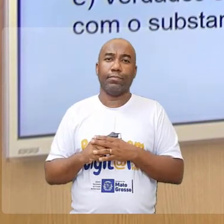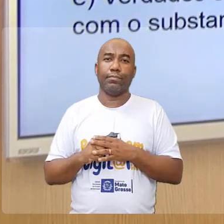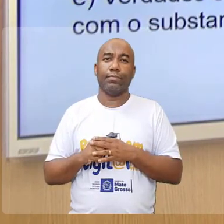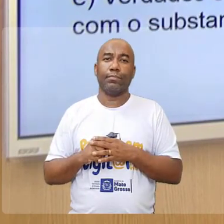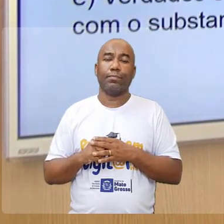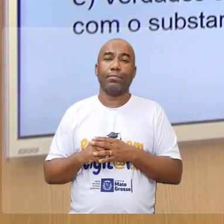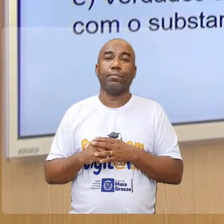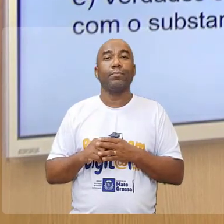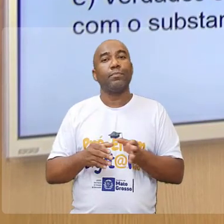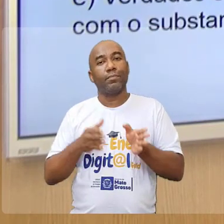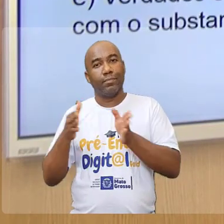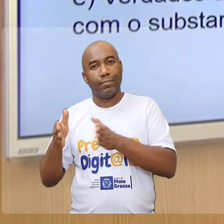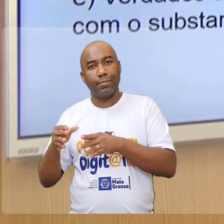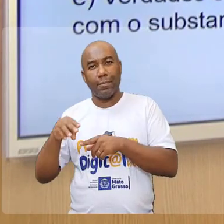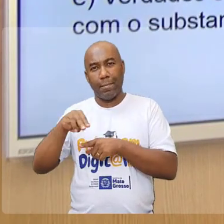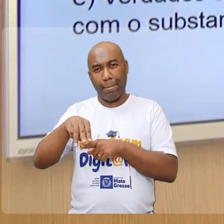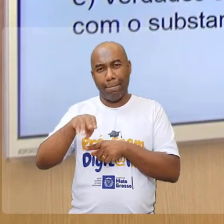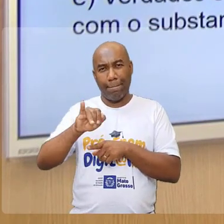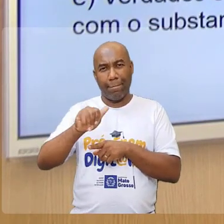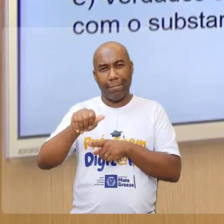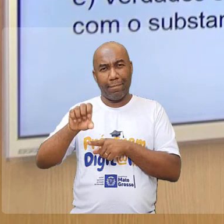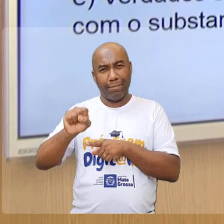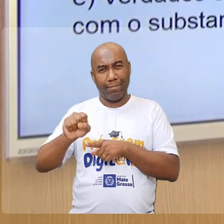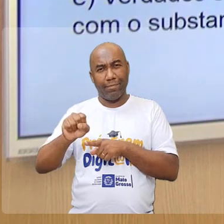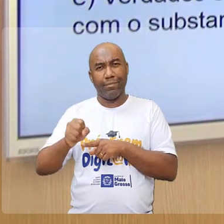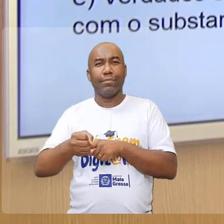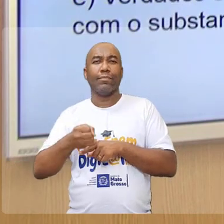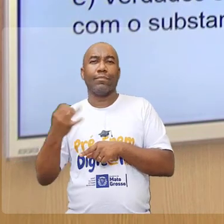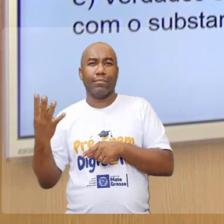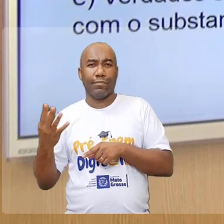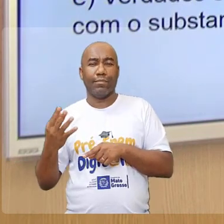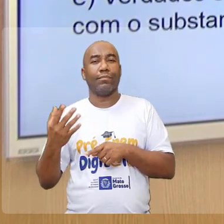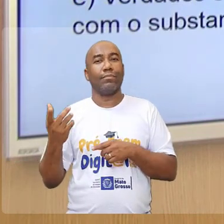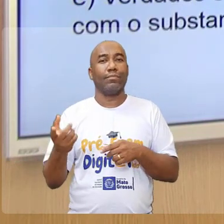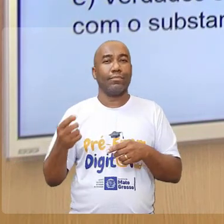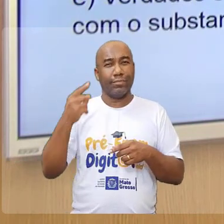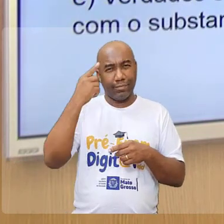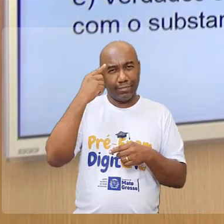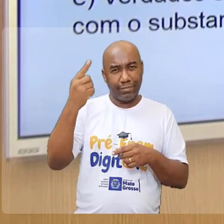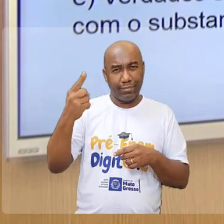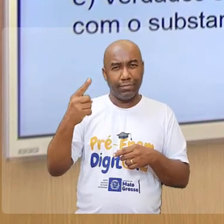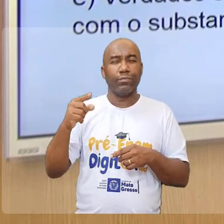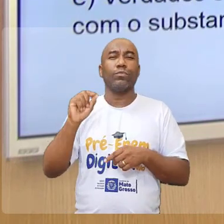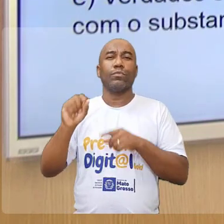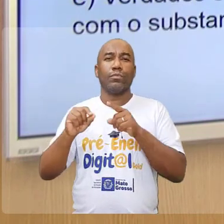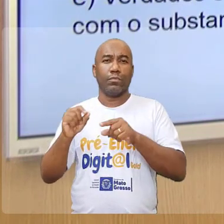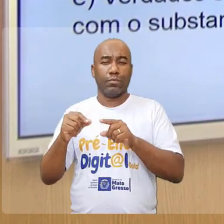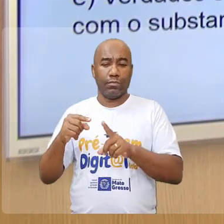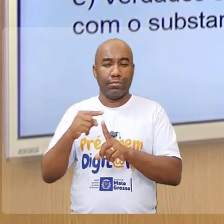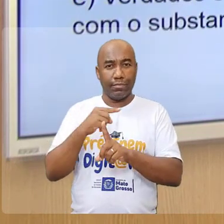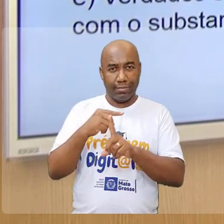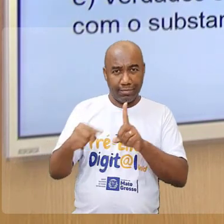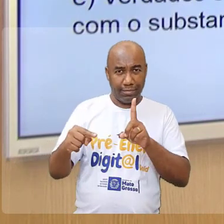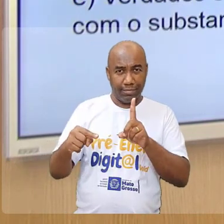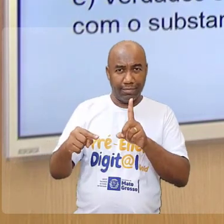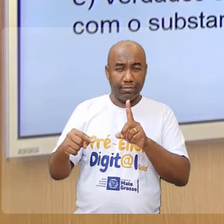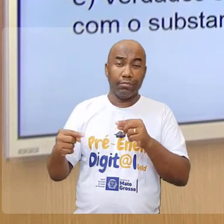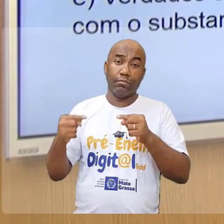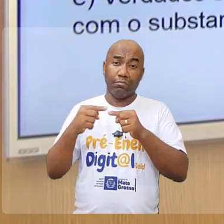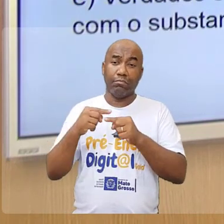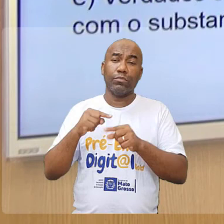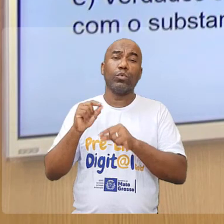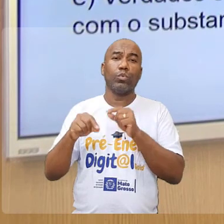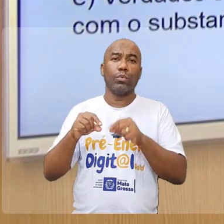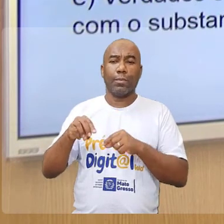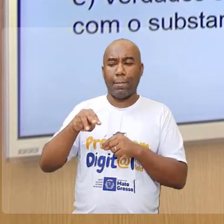E meias é um numeral. Então vamos voltar aqui. O termo meio tem a